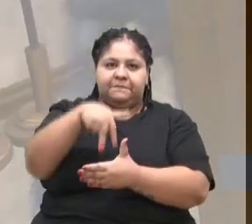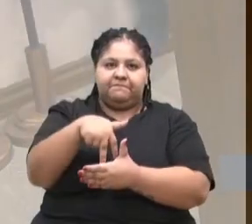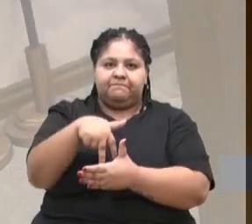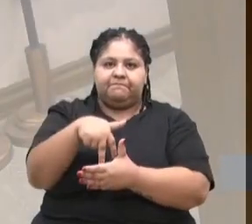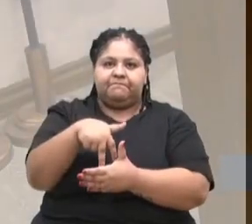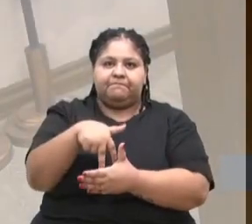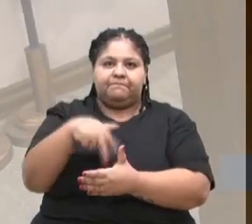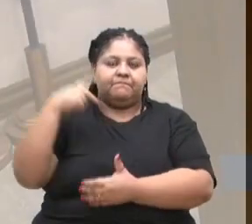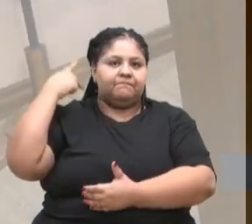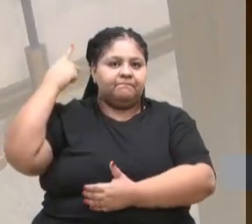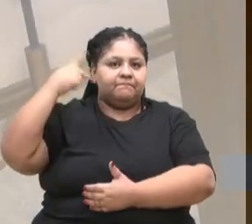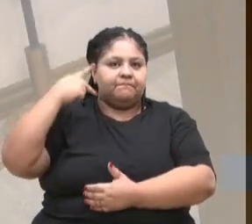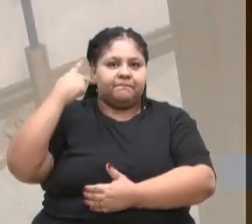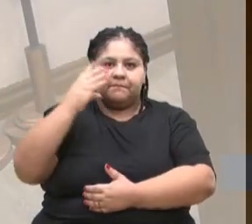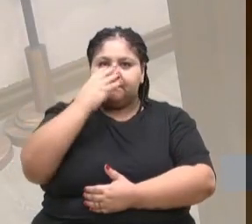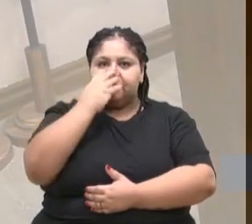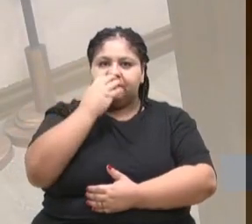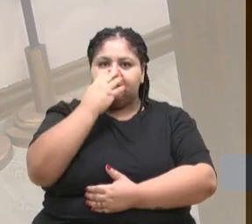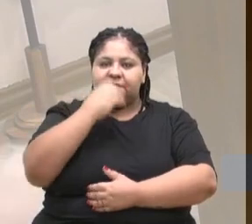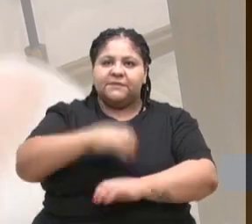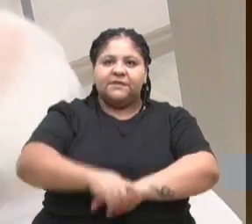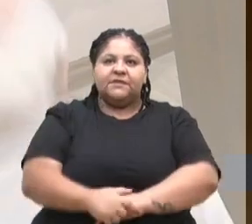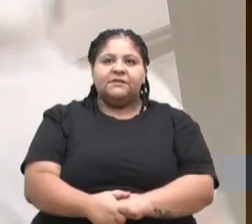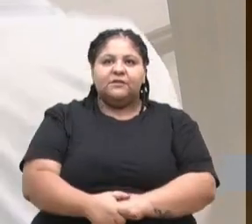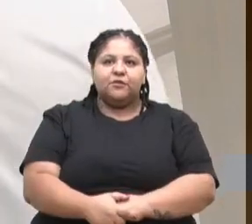expediente, vereador Camilles.